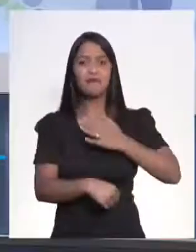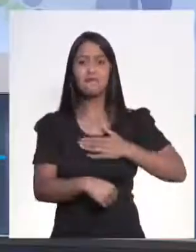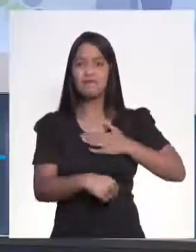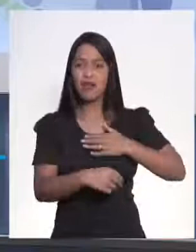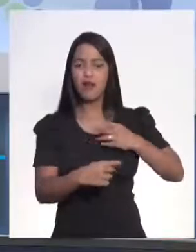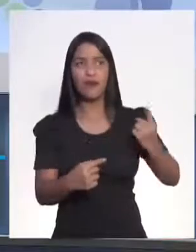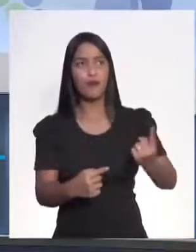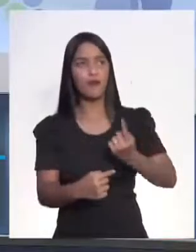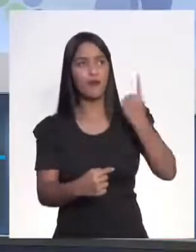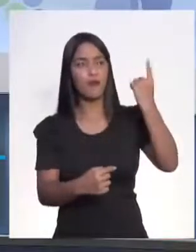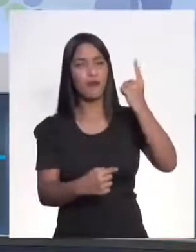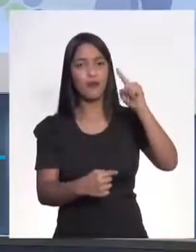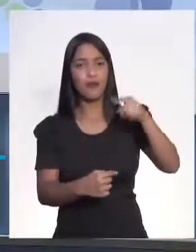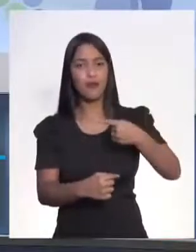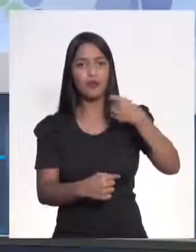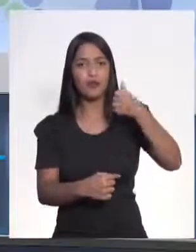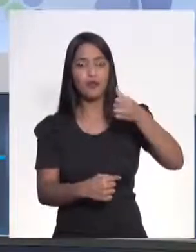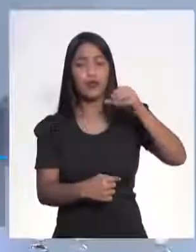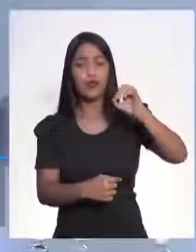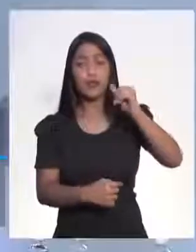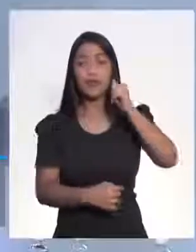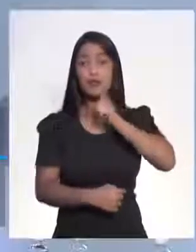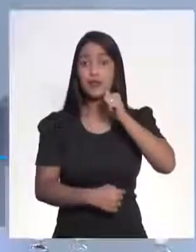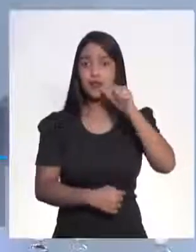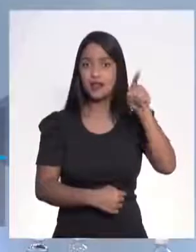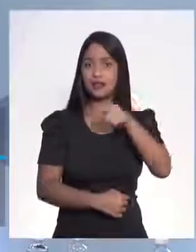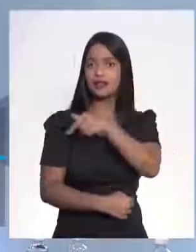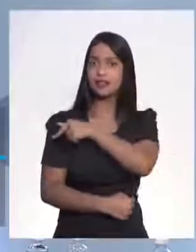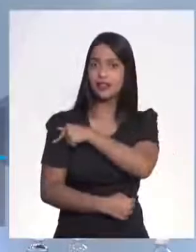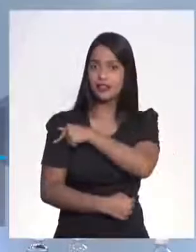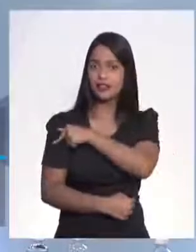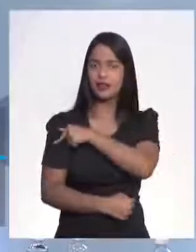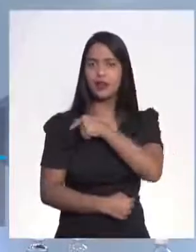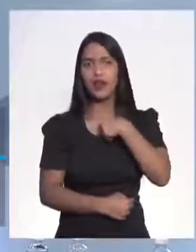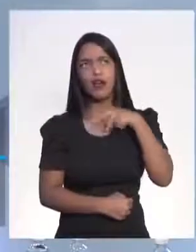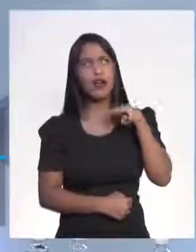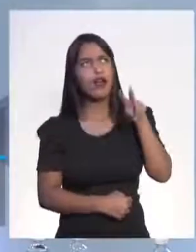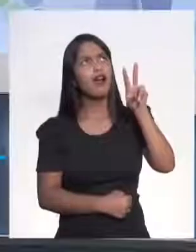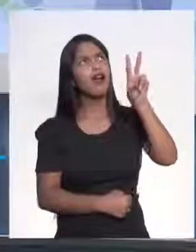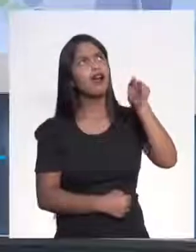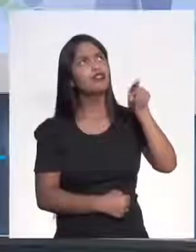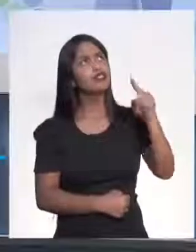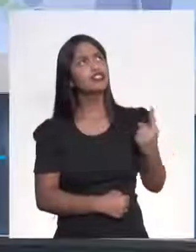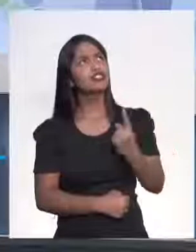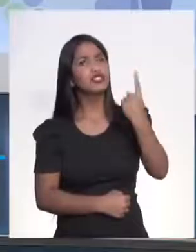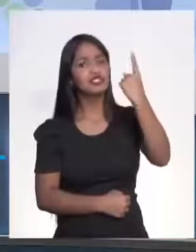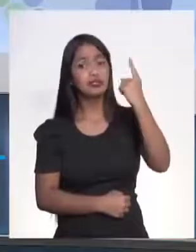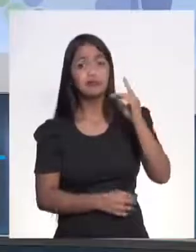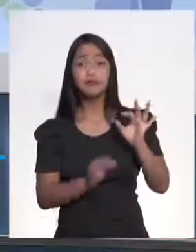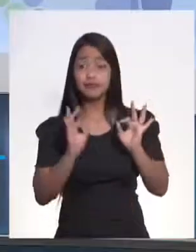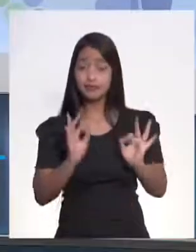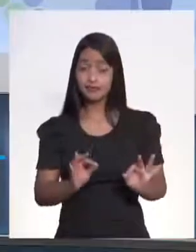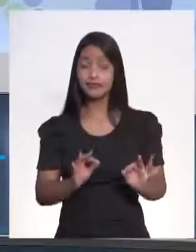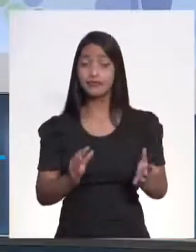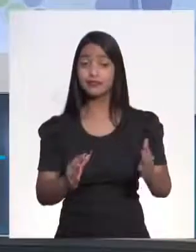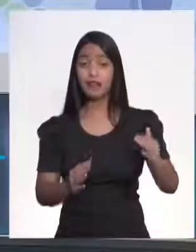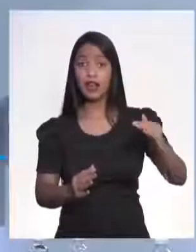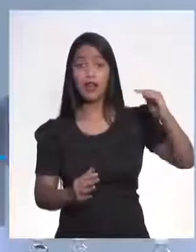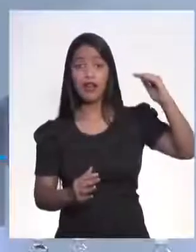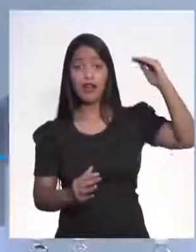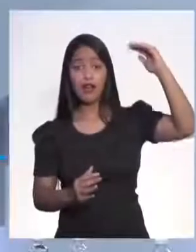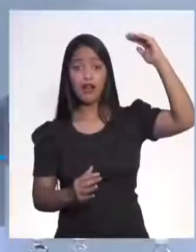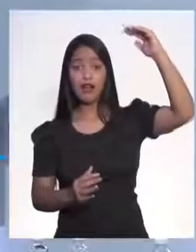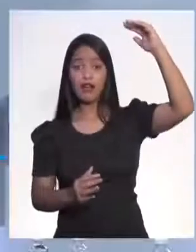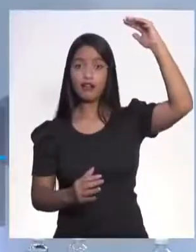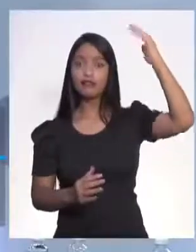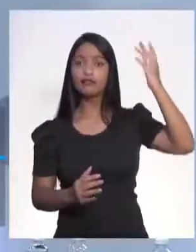de 1,90 Aí eu falava e ela era sétimo ano 7ª série eu falo menina vou Sérgio o que realmente ela era que ela era assim